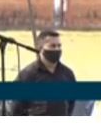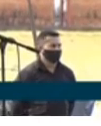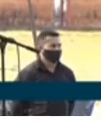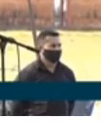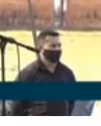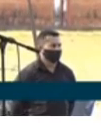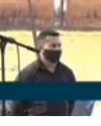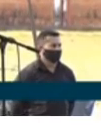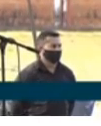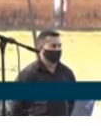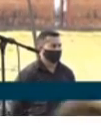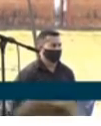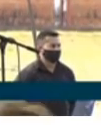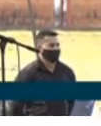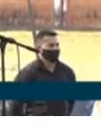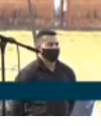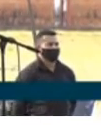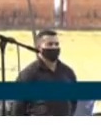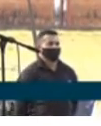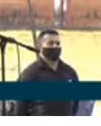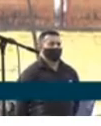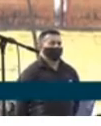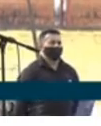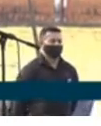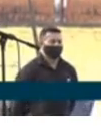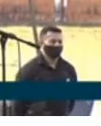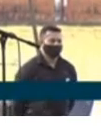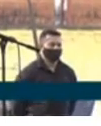prezado governador, prezado